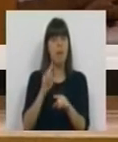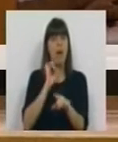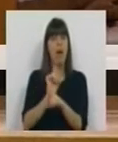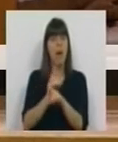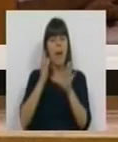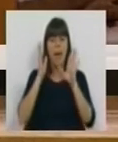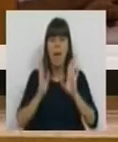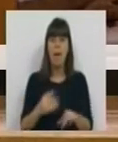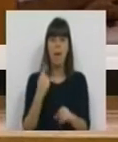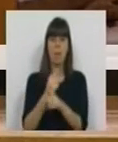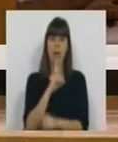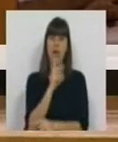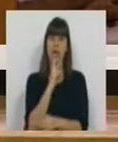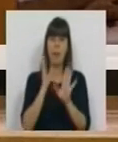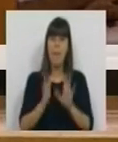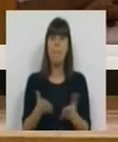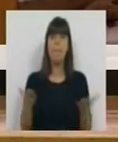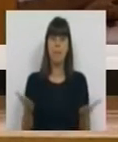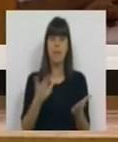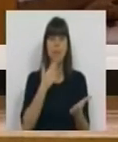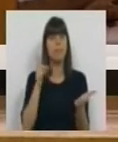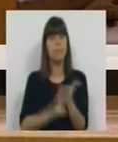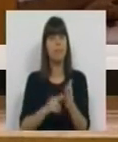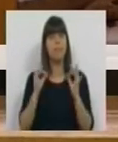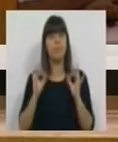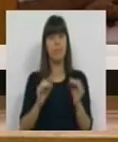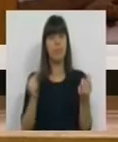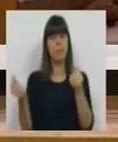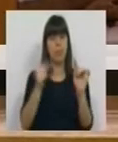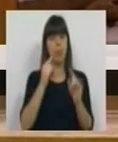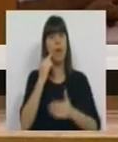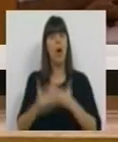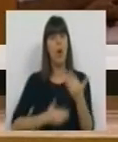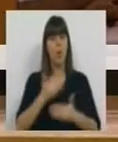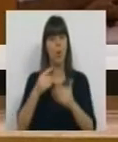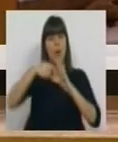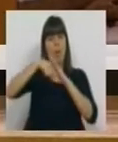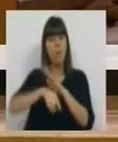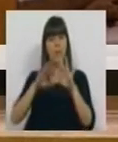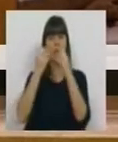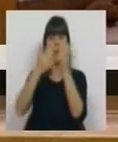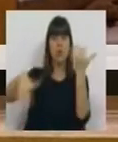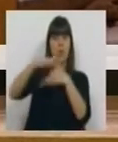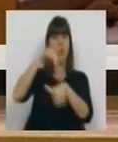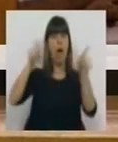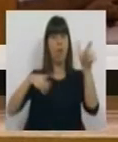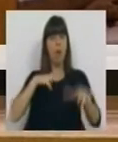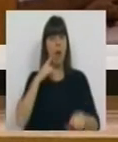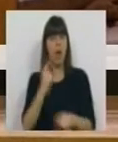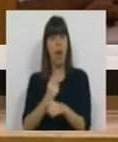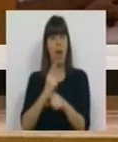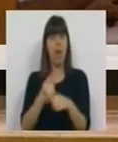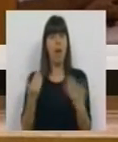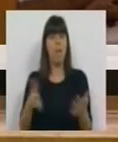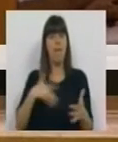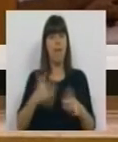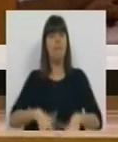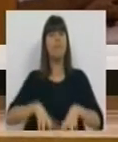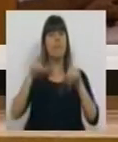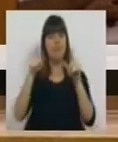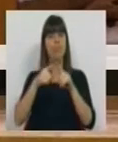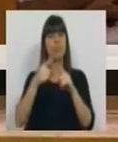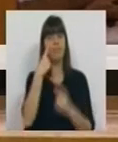quais é necessário também responder. E, na verdade, o debate continua a aprofundar-se na sociedade portuguesa e registam-se